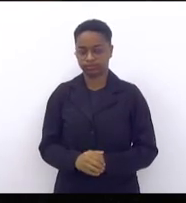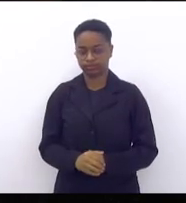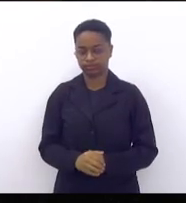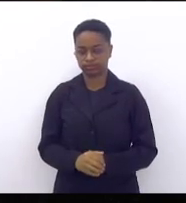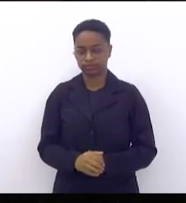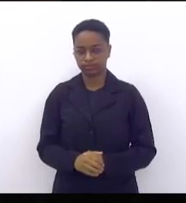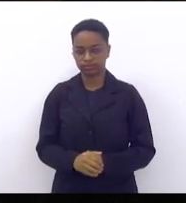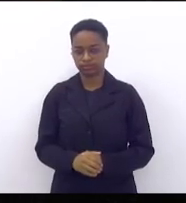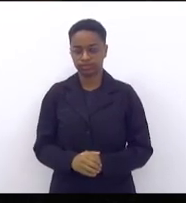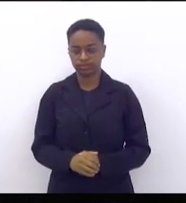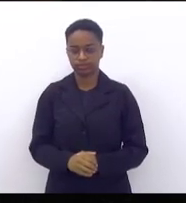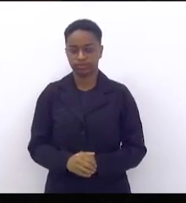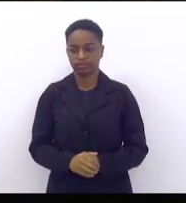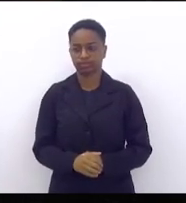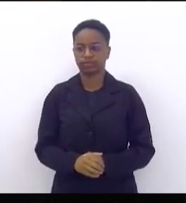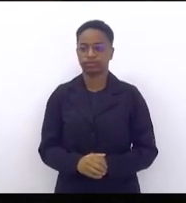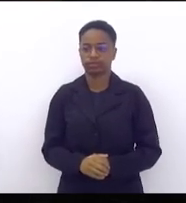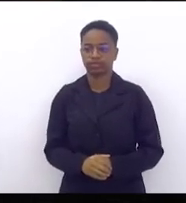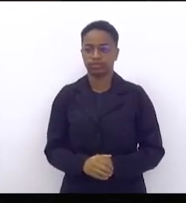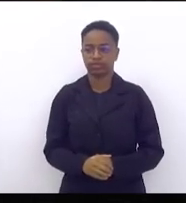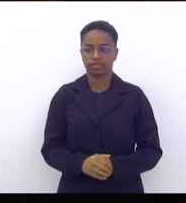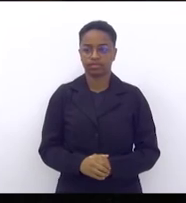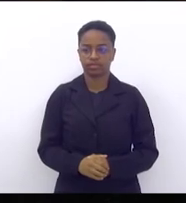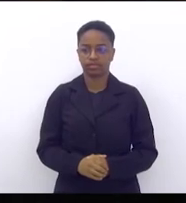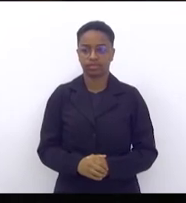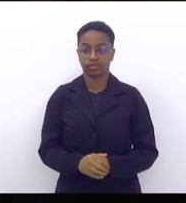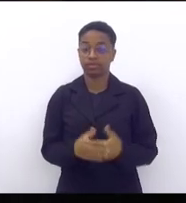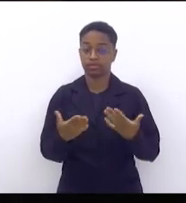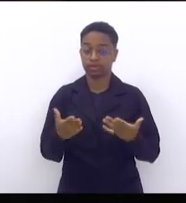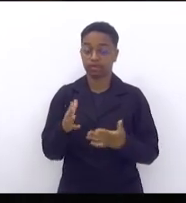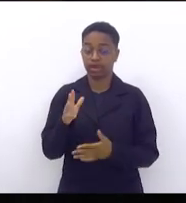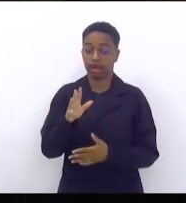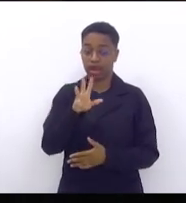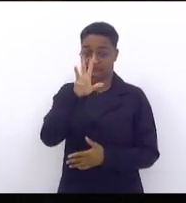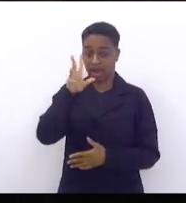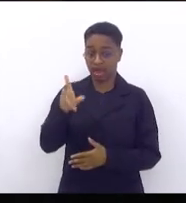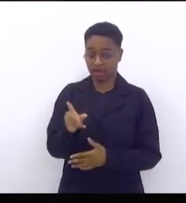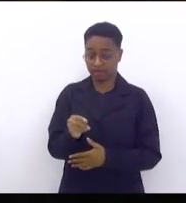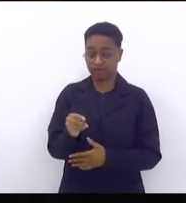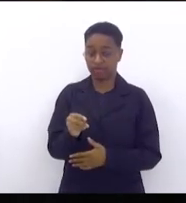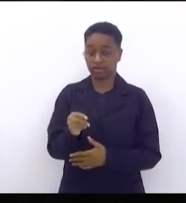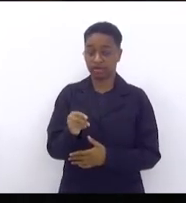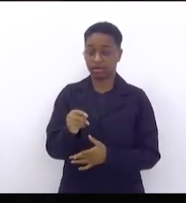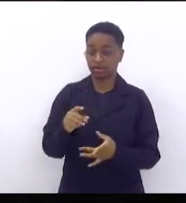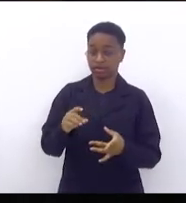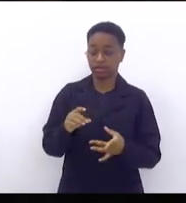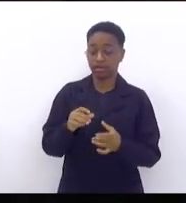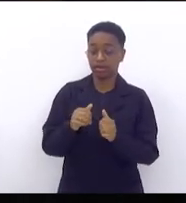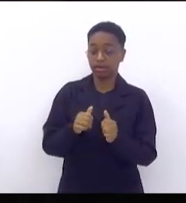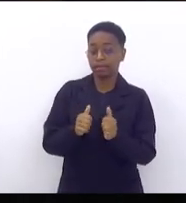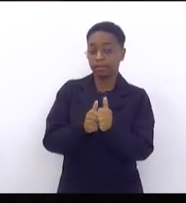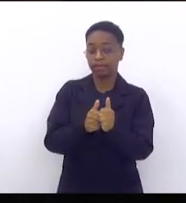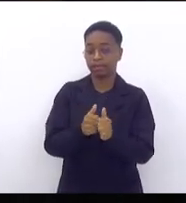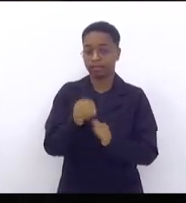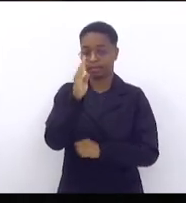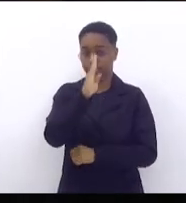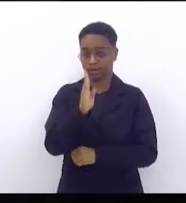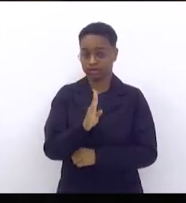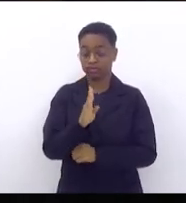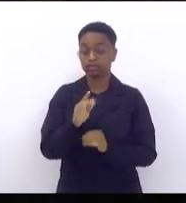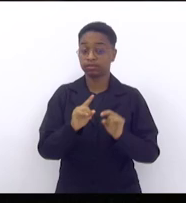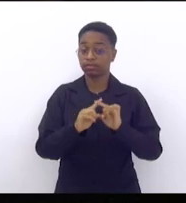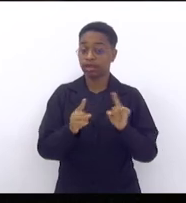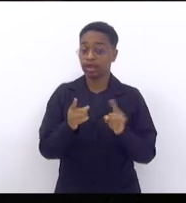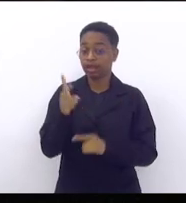Bom, e a África está na frente do Brasil. Aí vamos voltar para o Brasil, isso nesse período dos